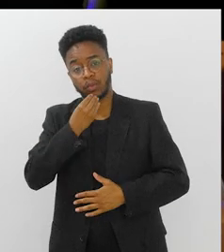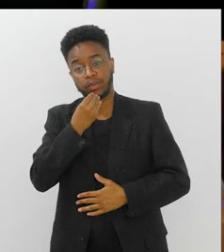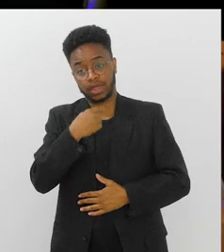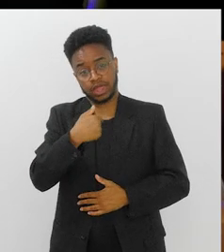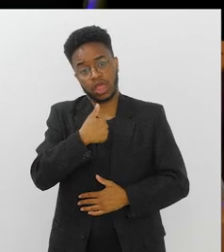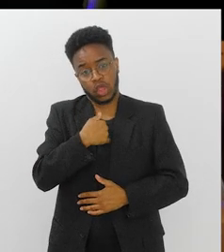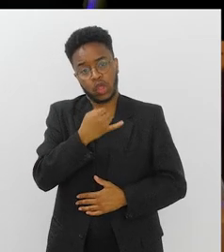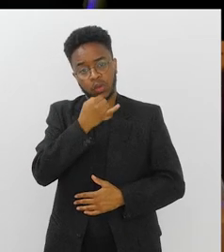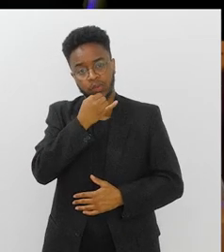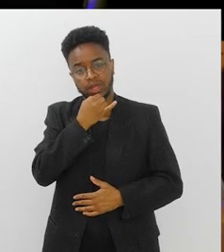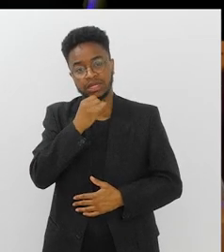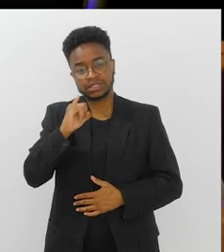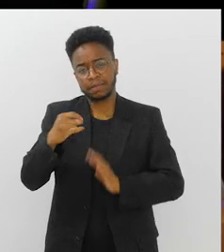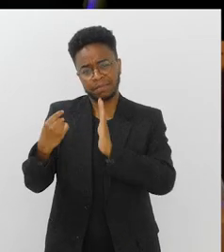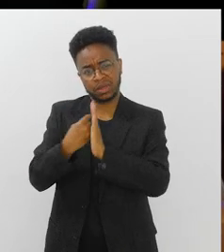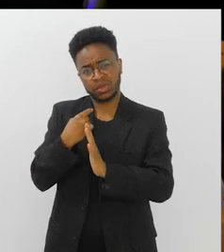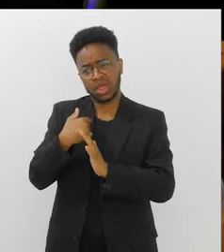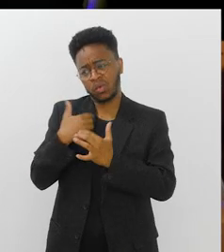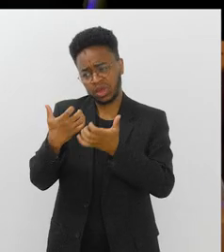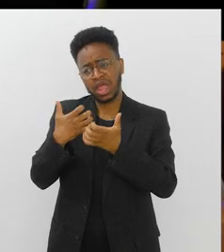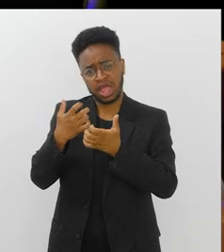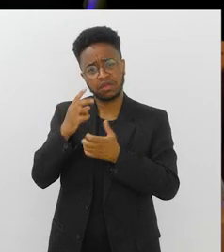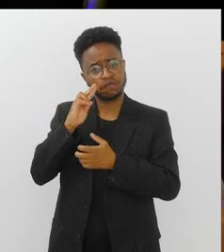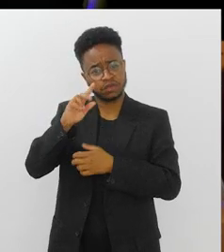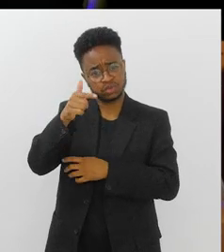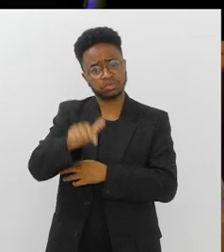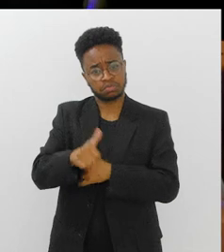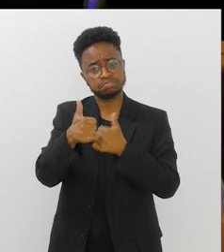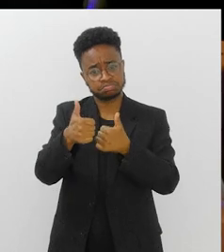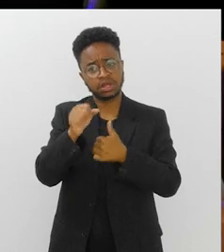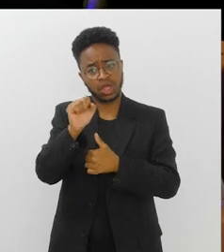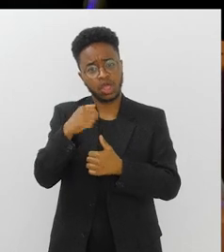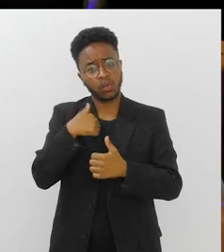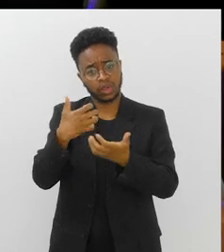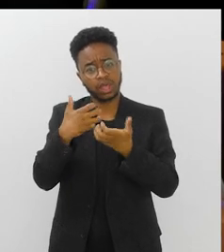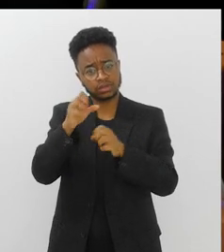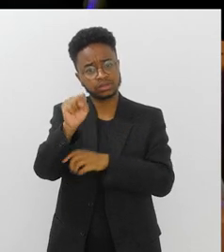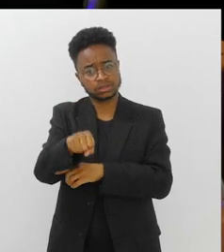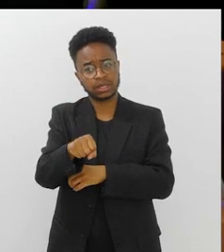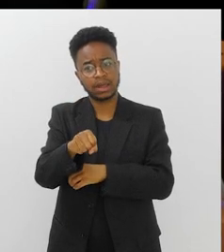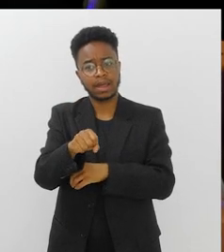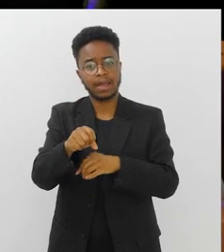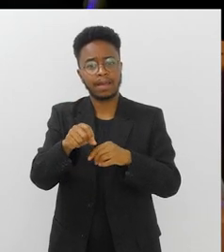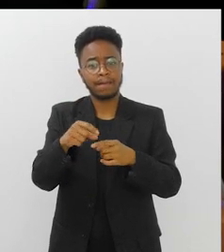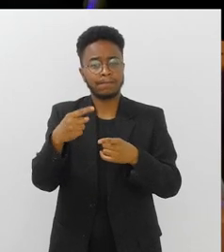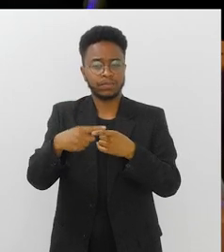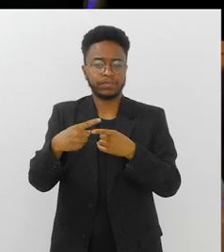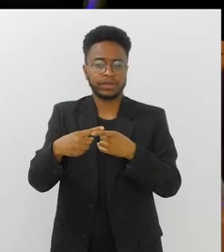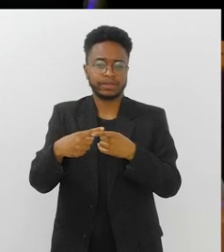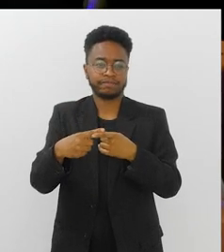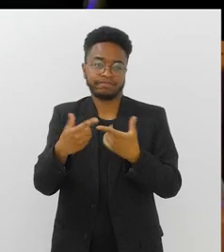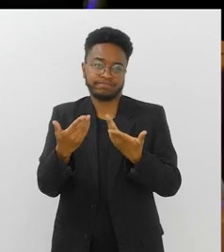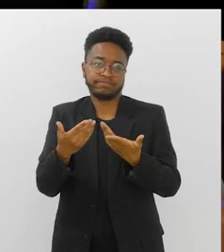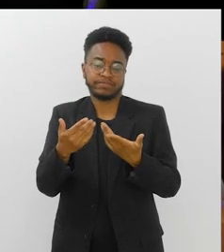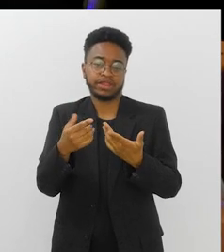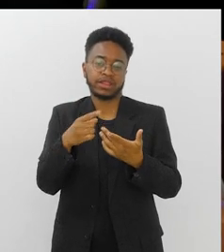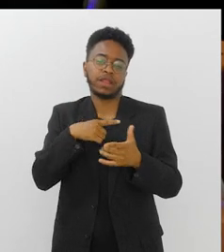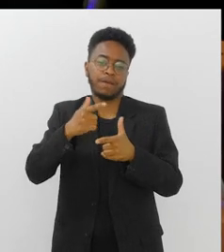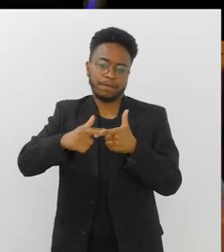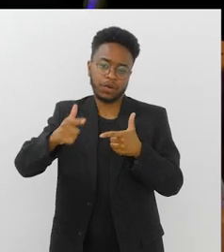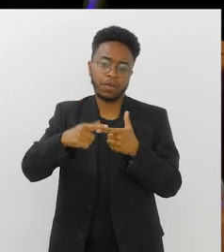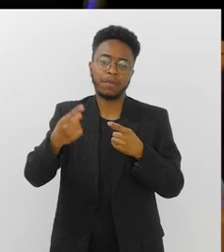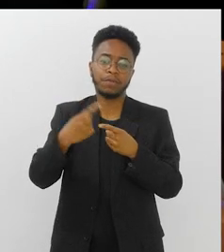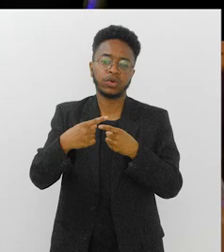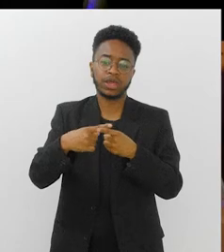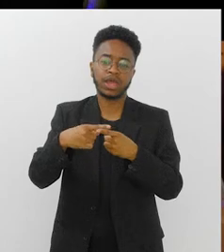claro eu por exemplo Sandro você quer voltar a enxergar quero quero voltar a enxergar eu sei que isso vai me trazer um baita de um problema porque até eu me